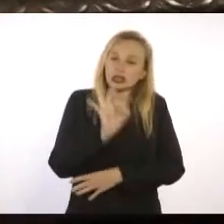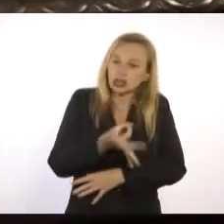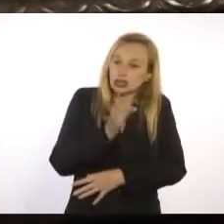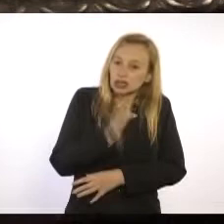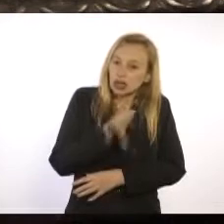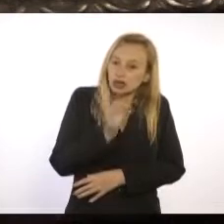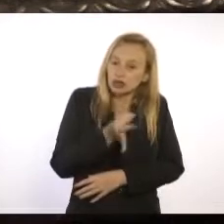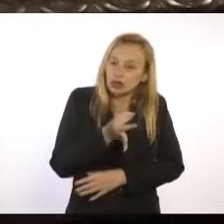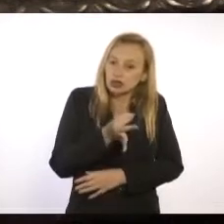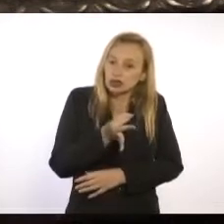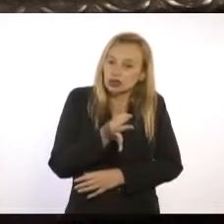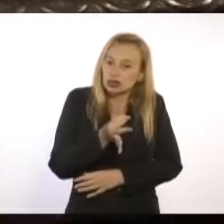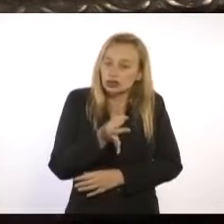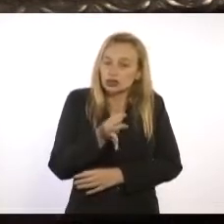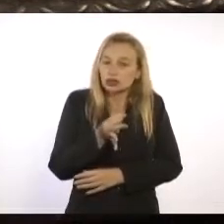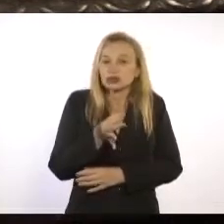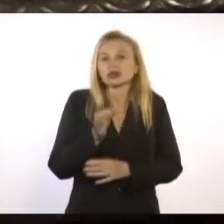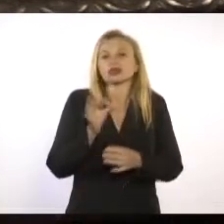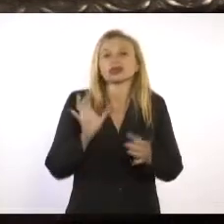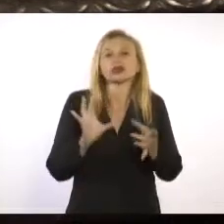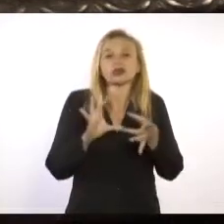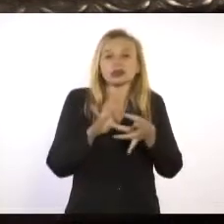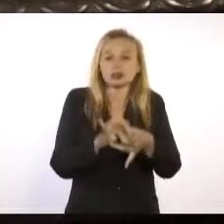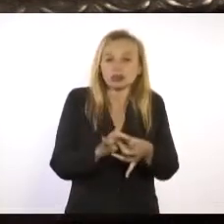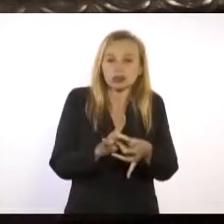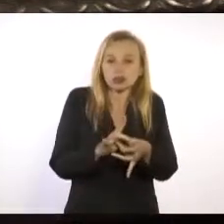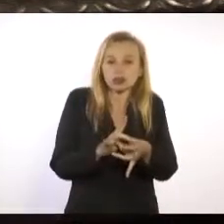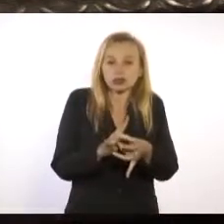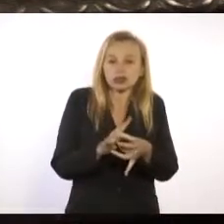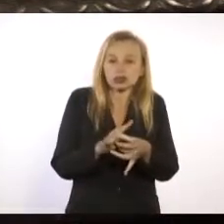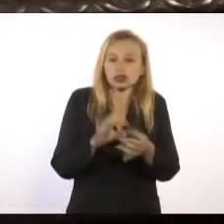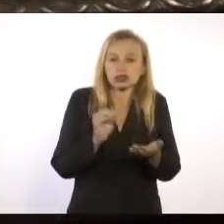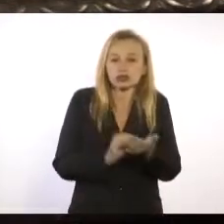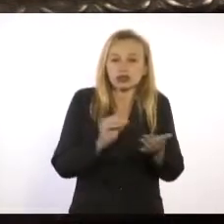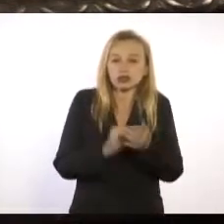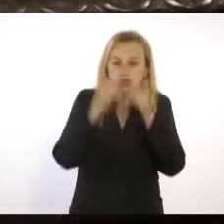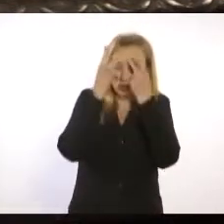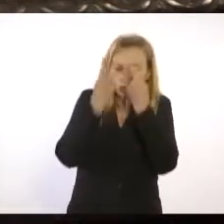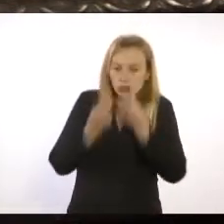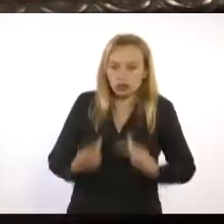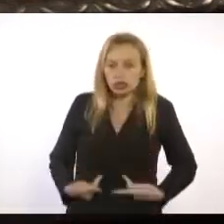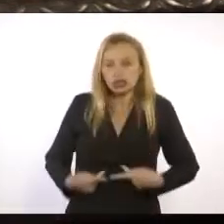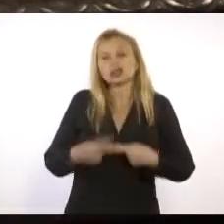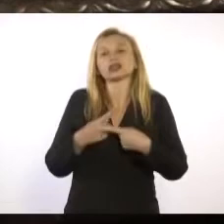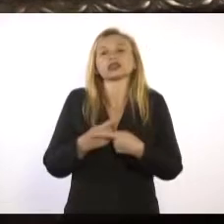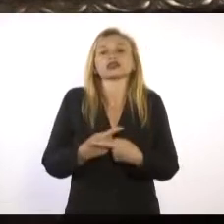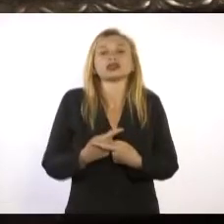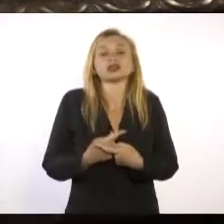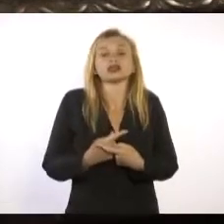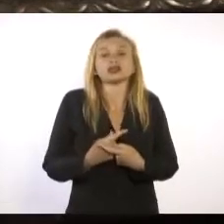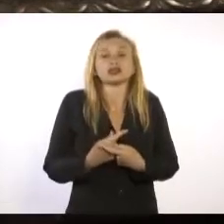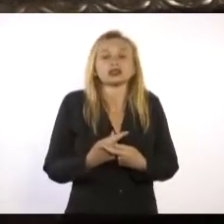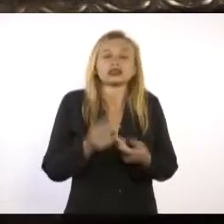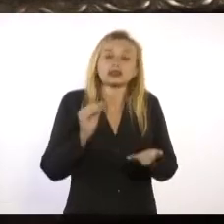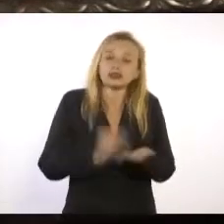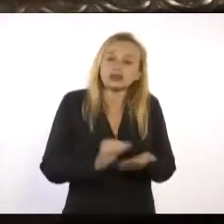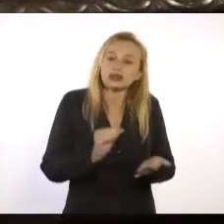exatamente o pacote completo de desumanidade, de má gestão,